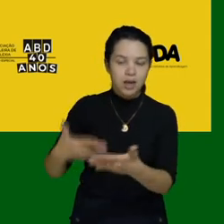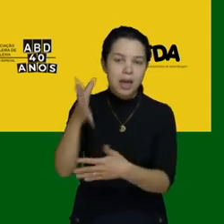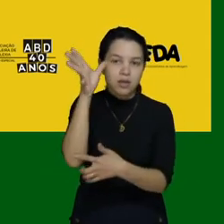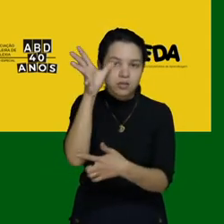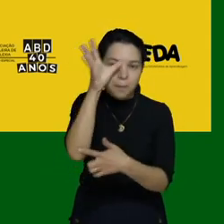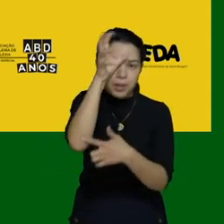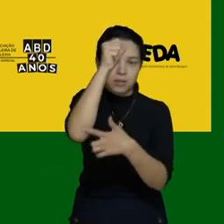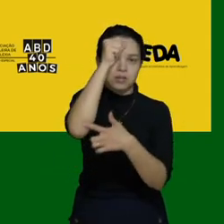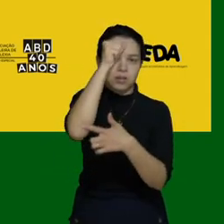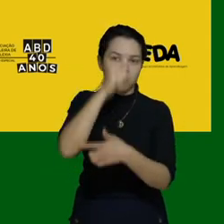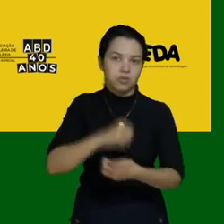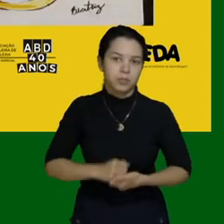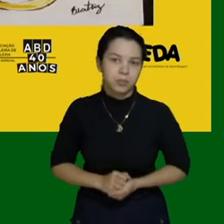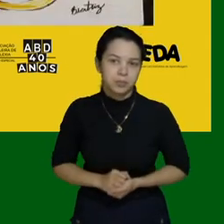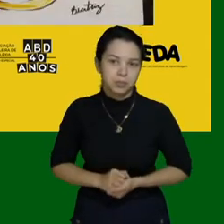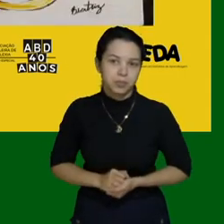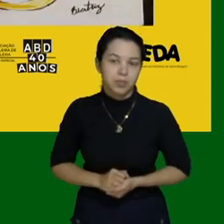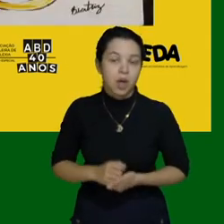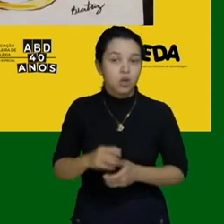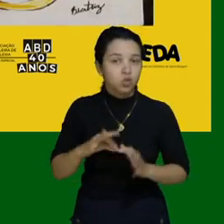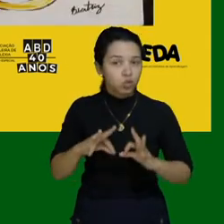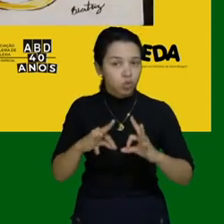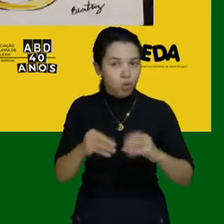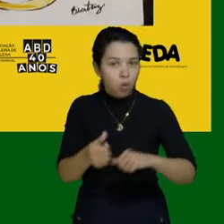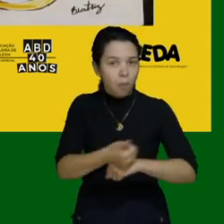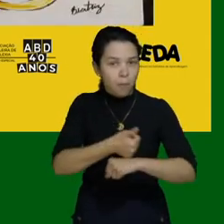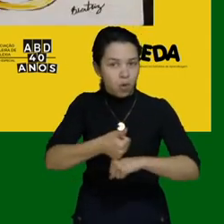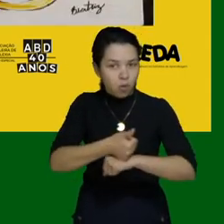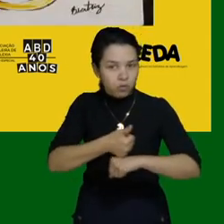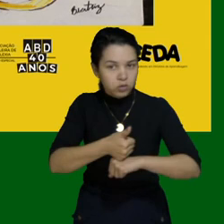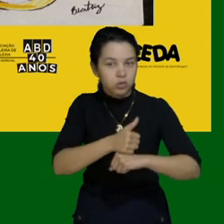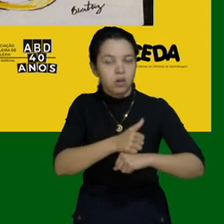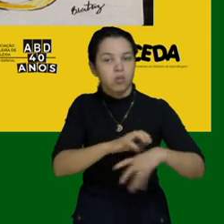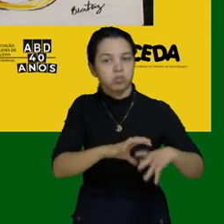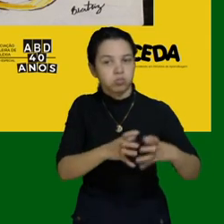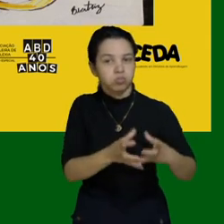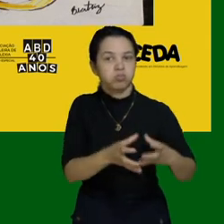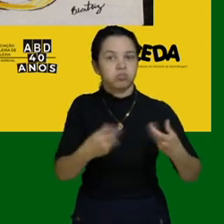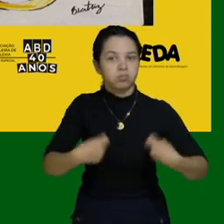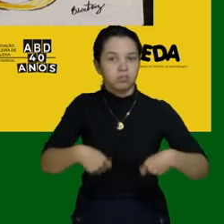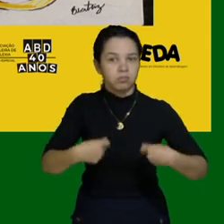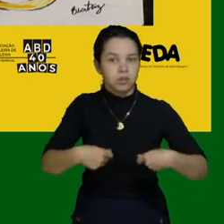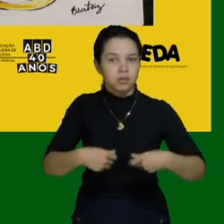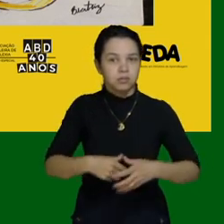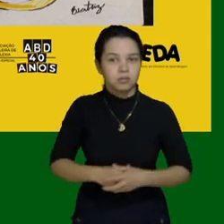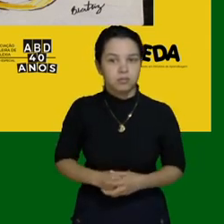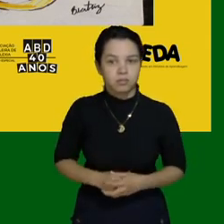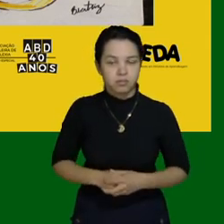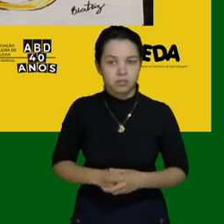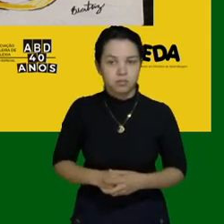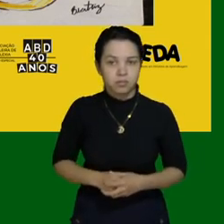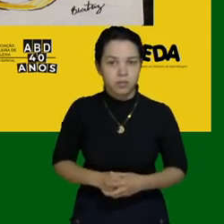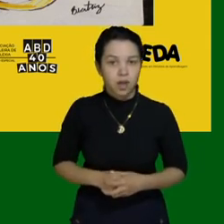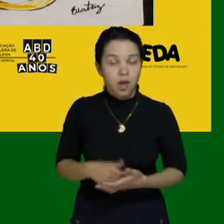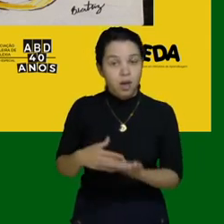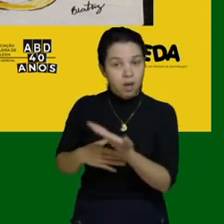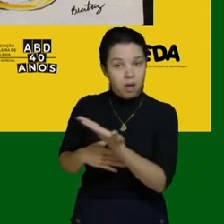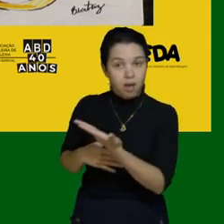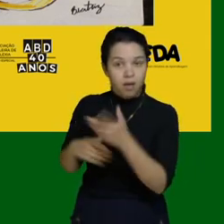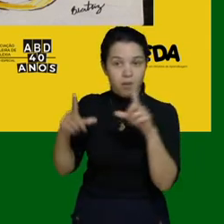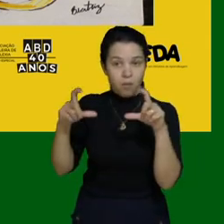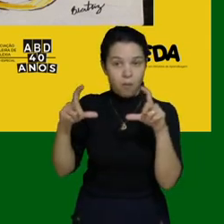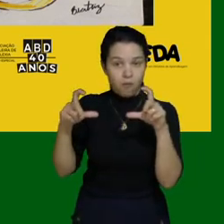de de todos os profissionais né aqui é uma garota para vocês verem ela desenha muito